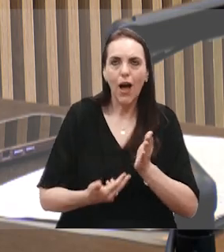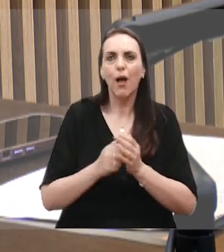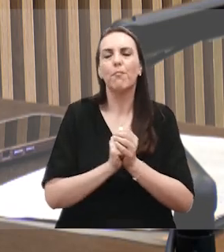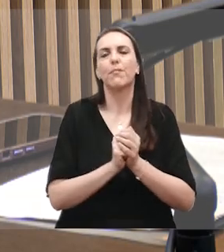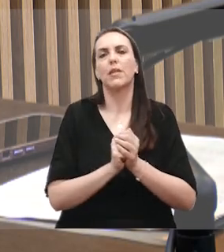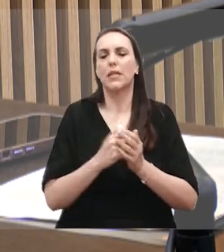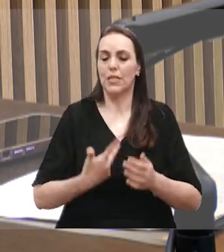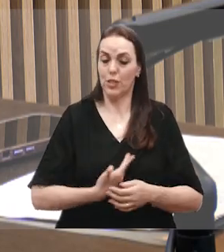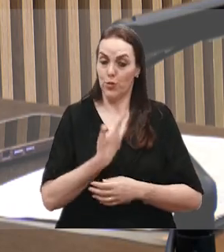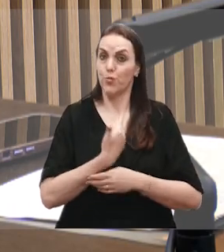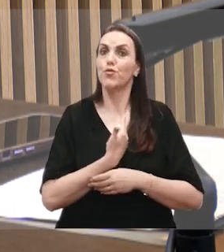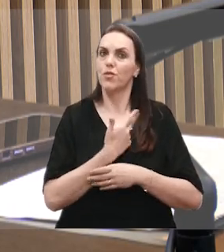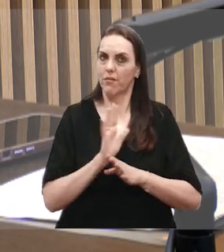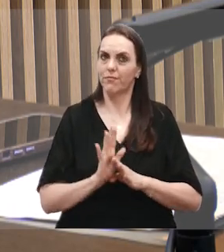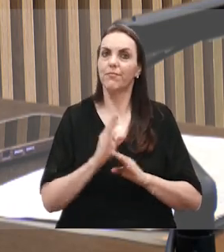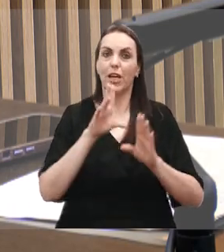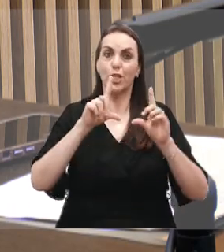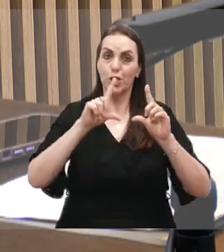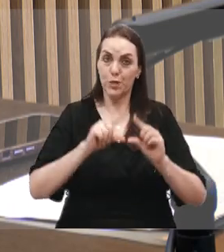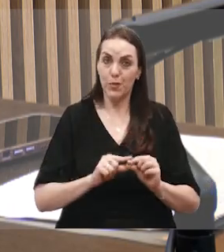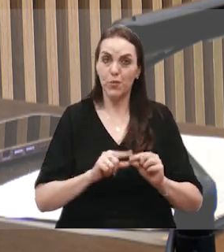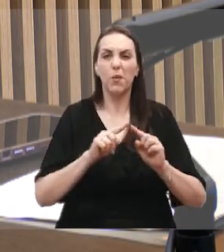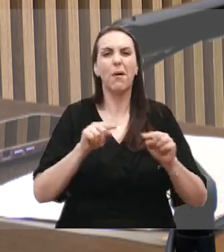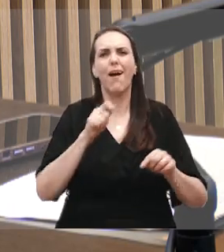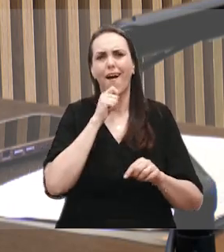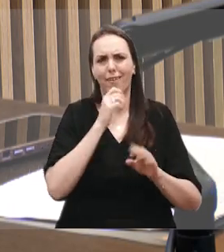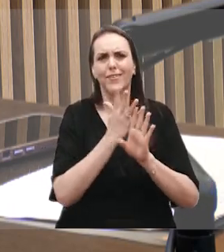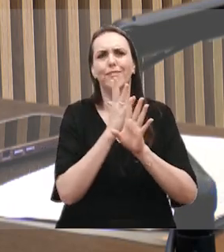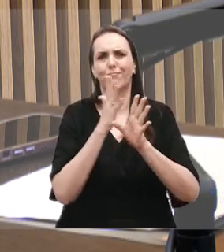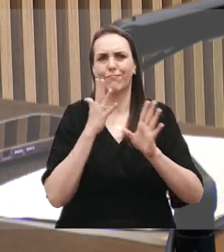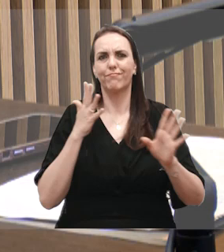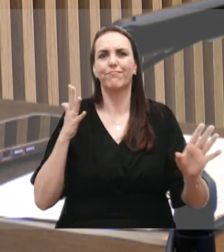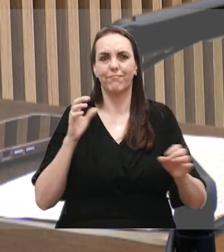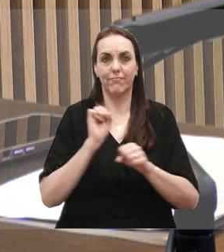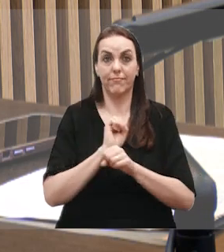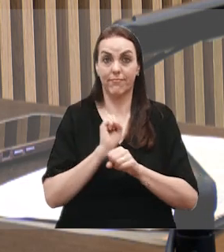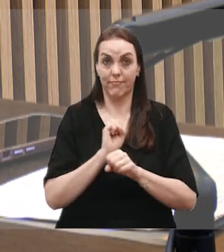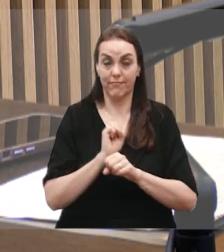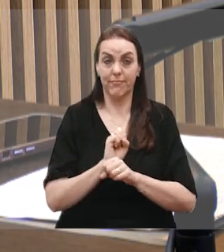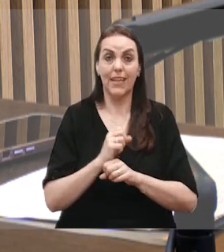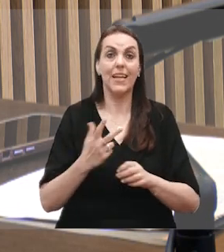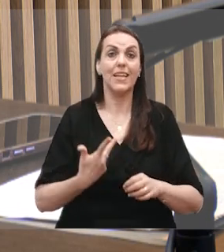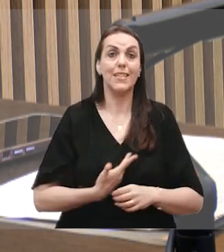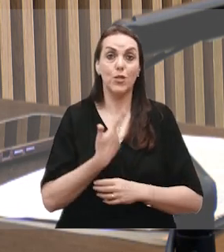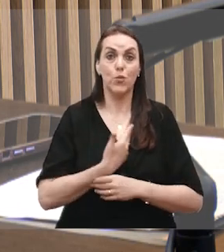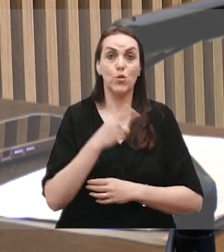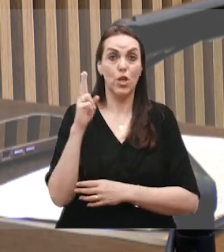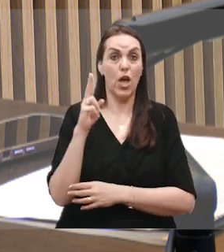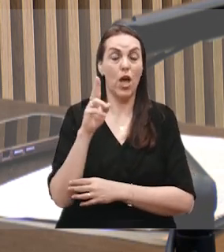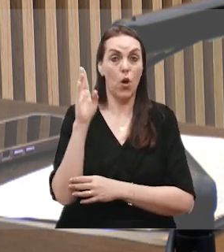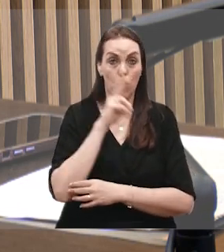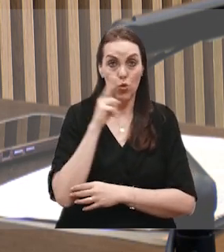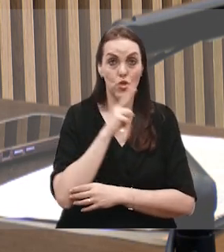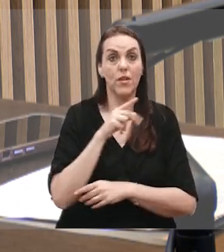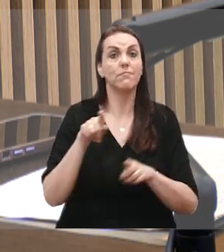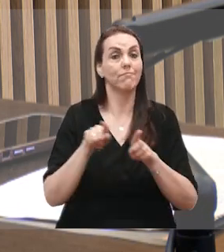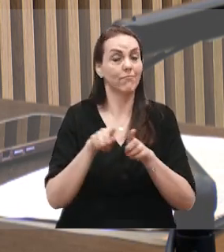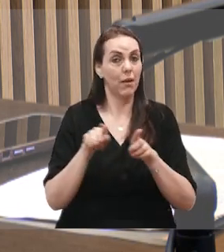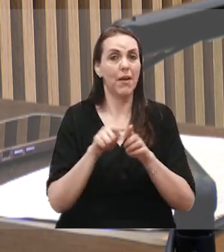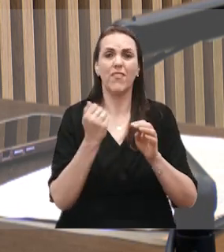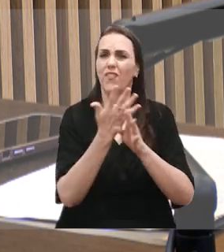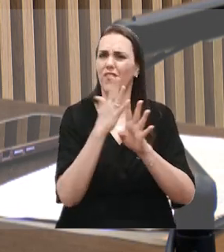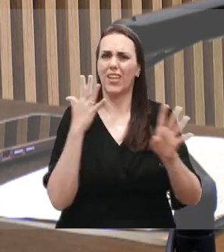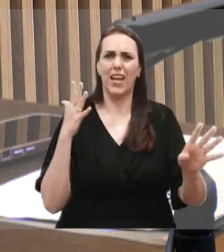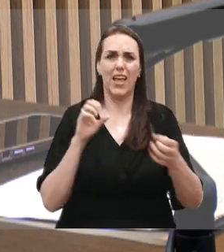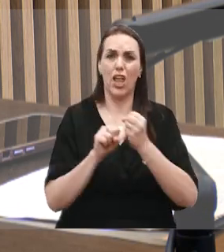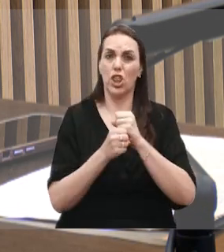diminuiu, mas ela ainda é uma fila muito grande. E tem as cirurgias de urgência também, que estão com filas gigantescas. Então,